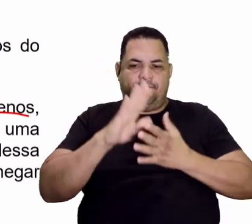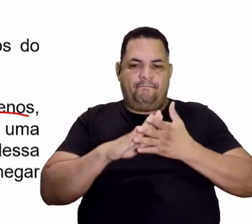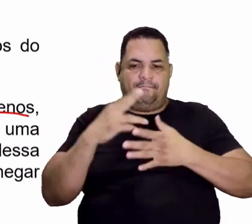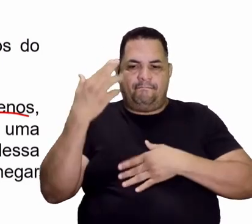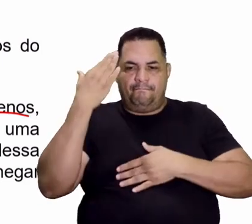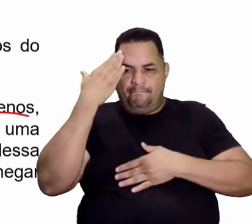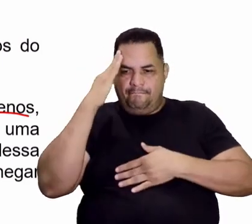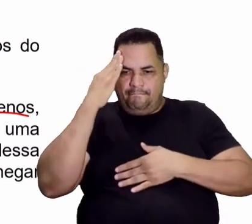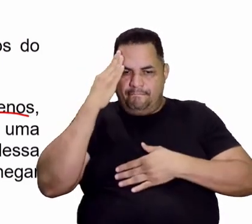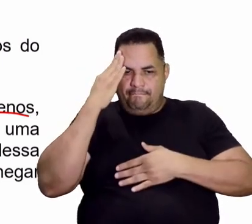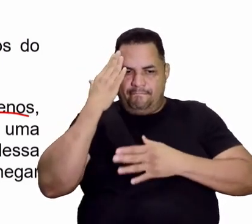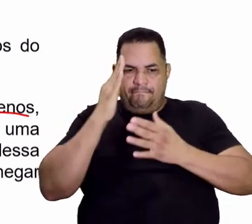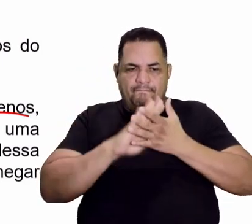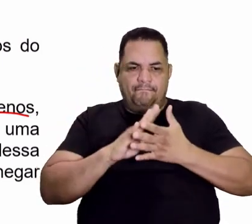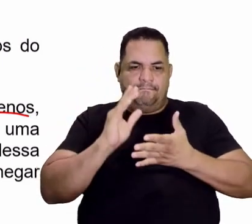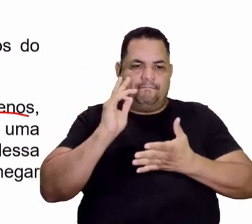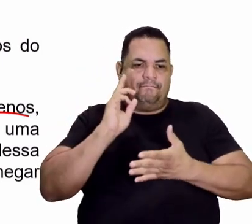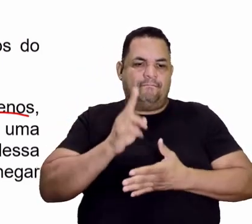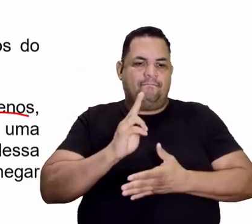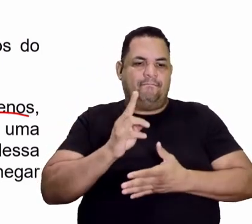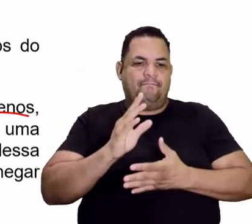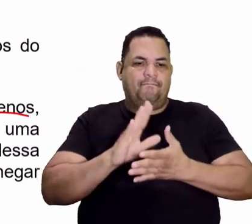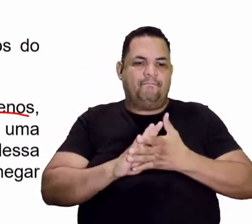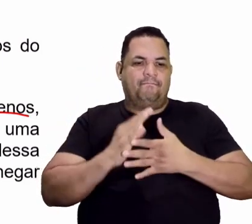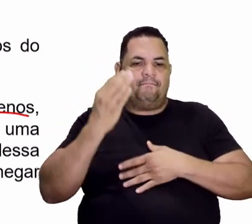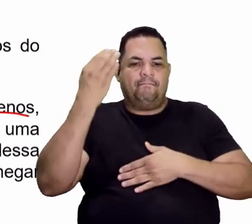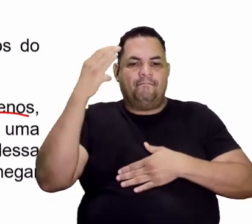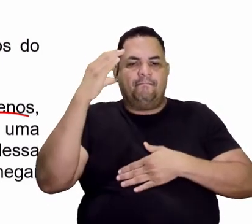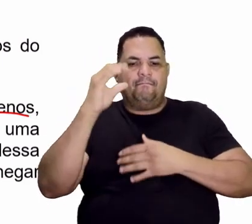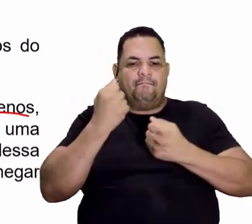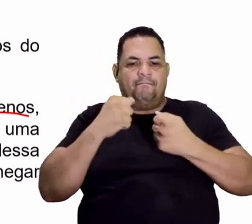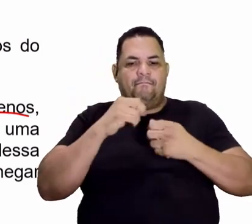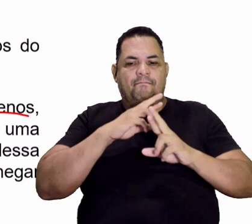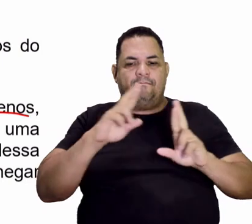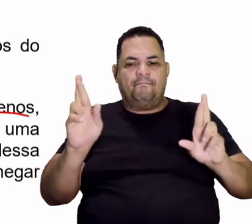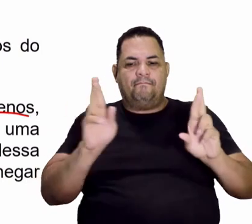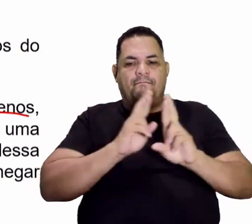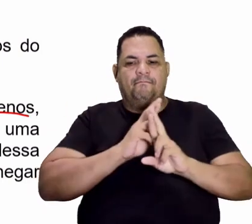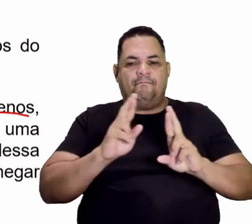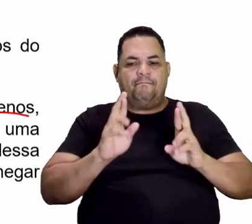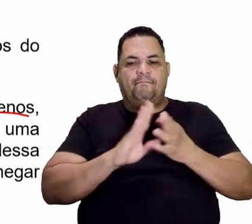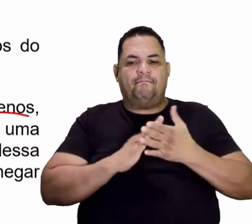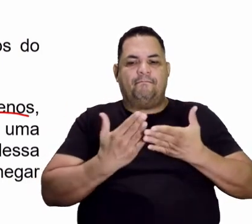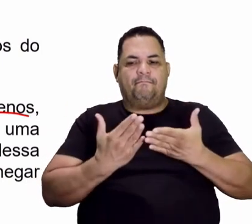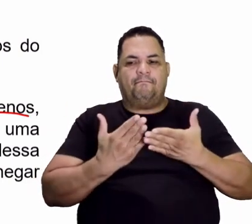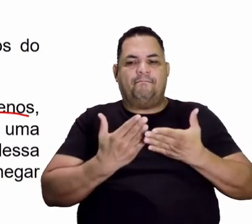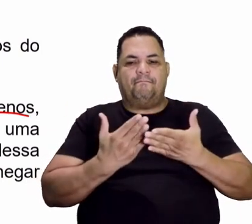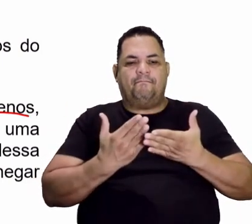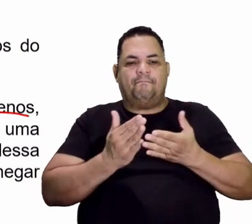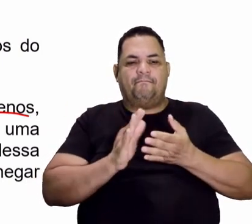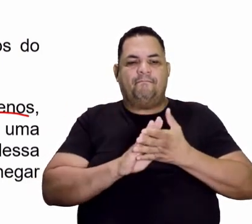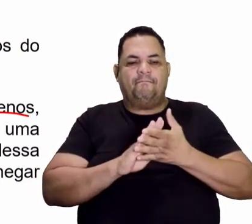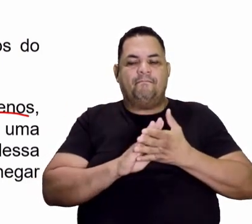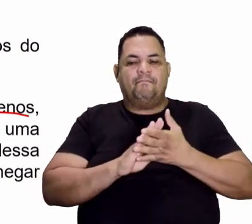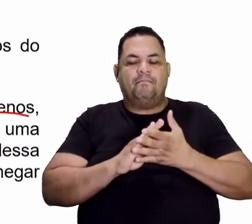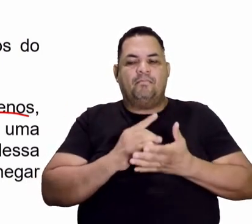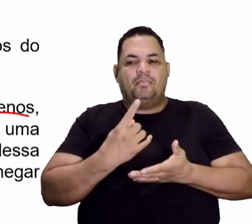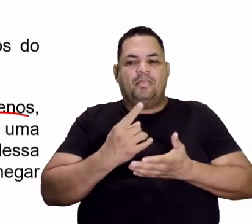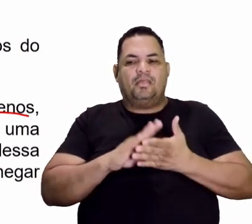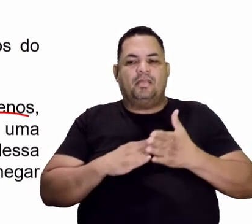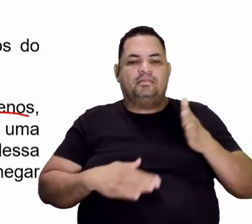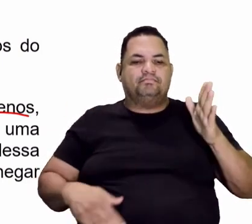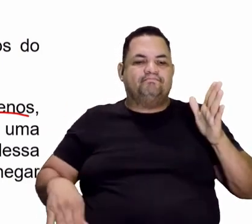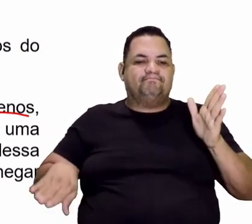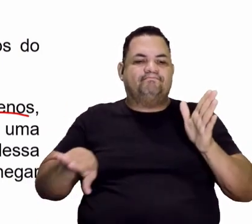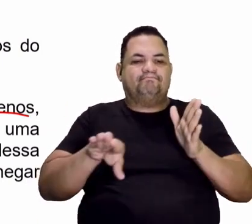Com a percepção dessa regularidade, o cientista pode fazer relações entre elas até